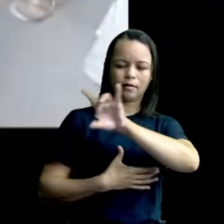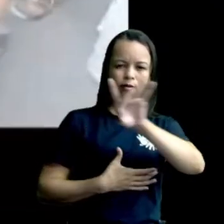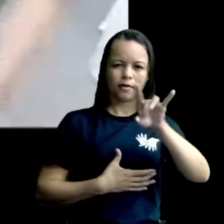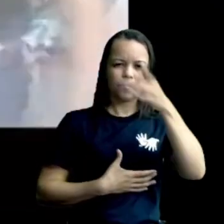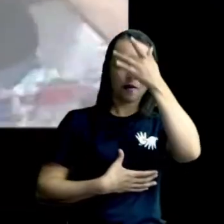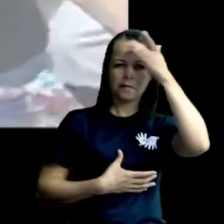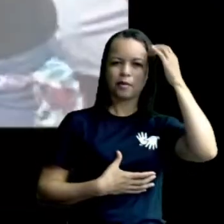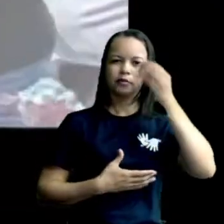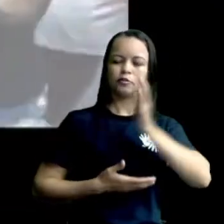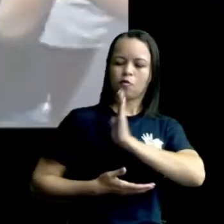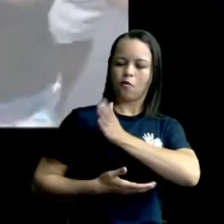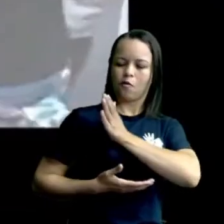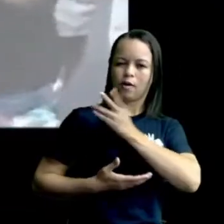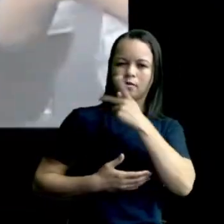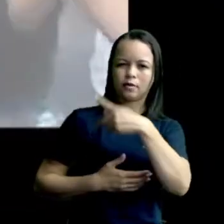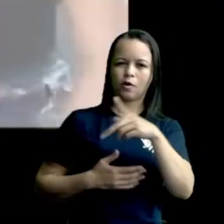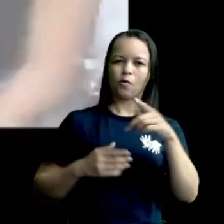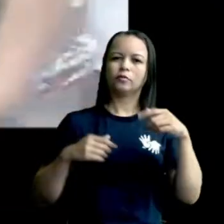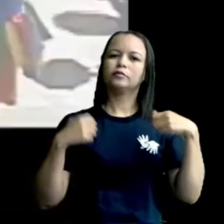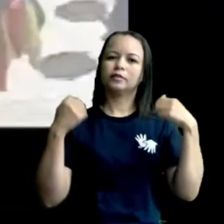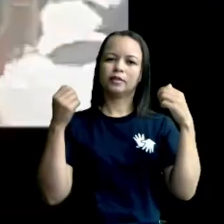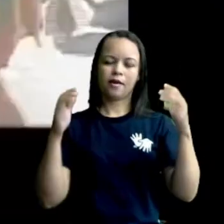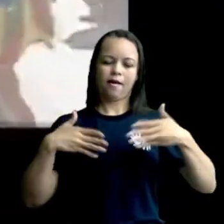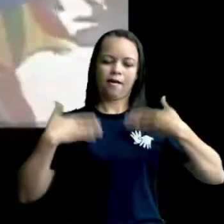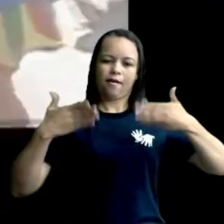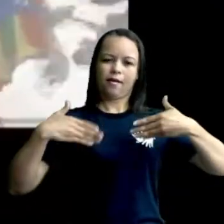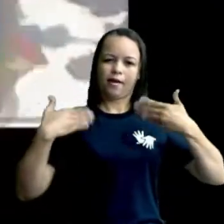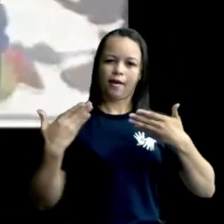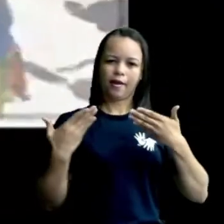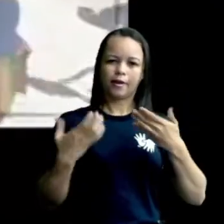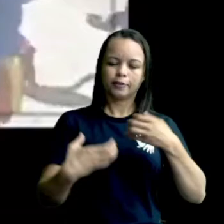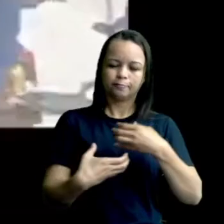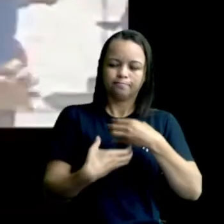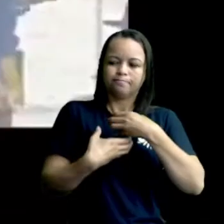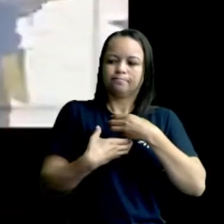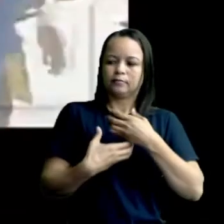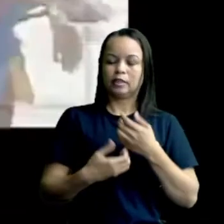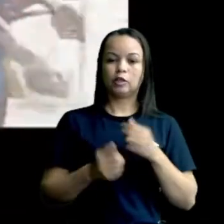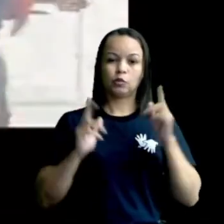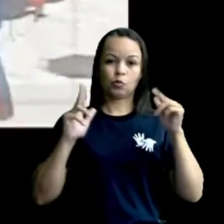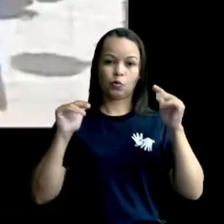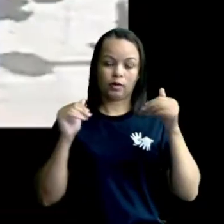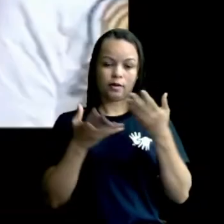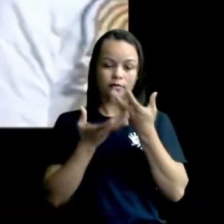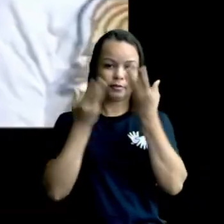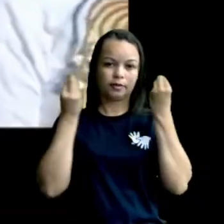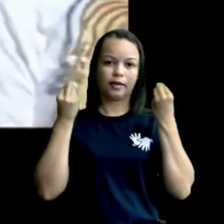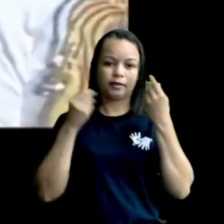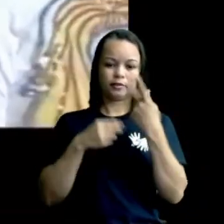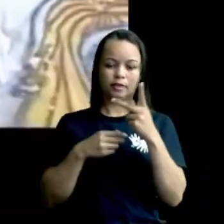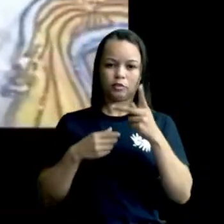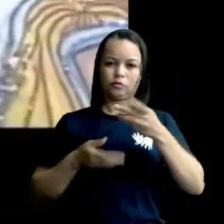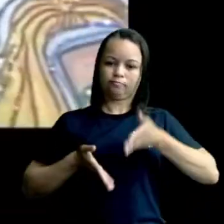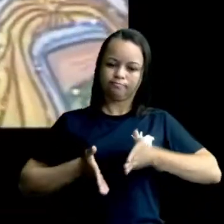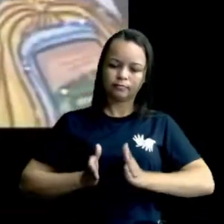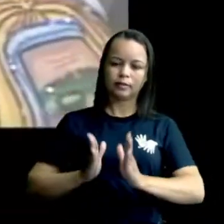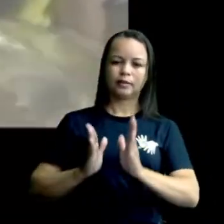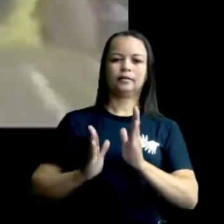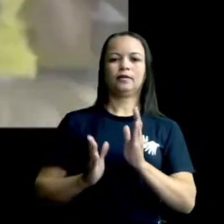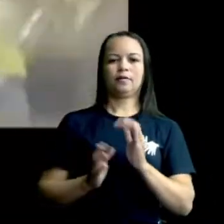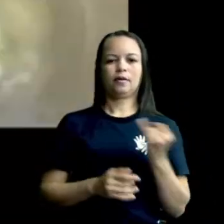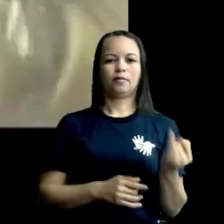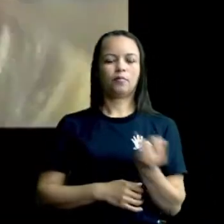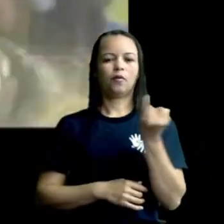povo, alegre, hospitaleiro e que nunca esquece suas raízes, que está a maior